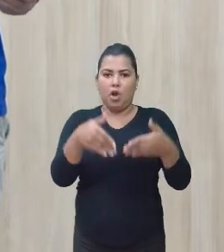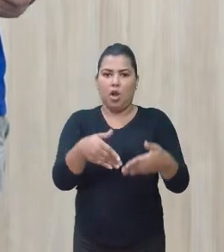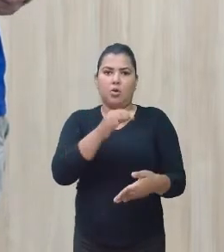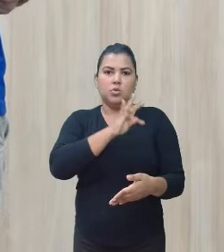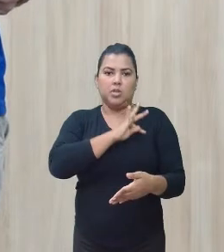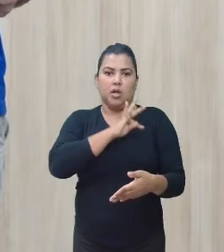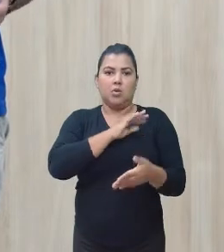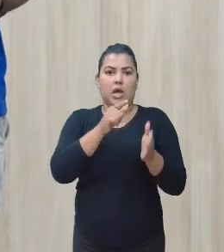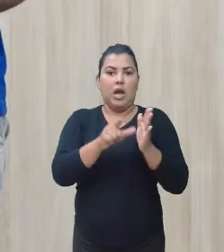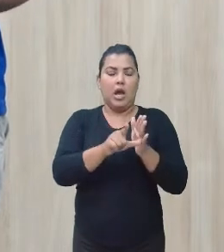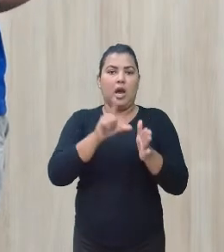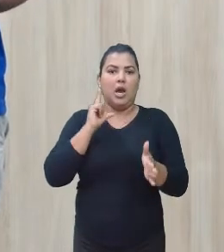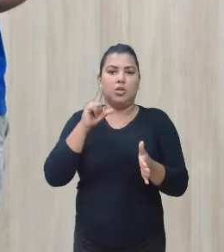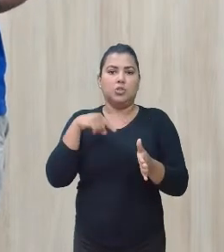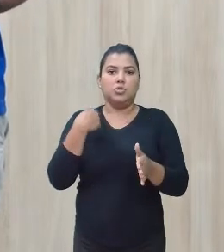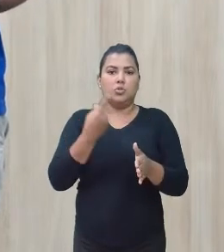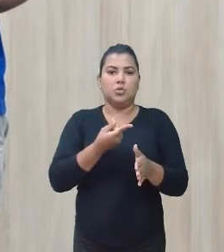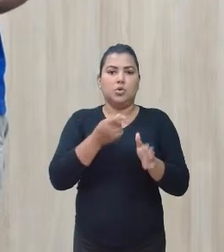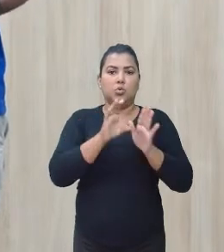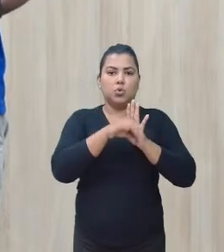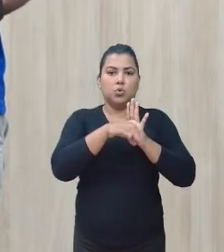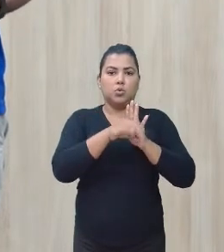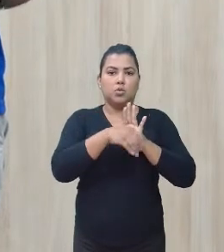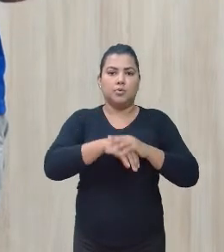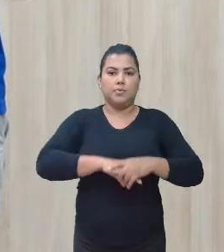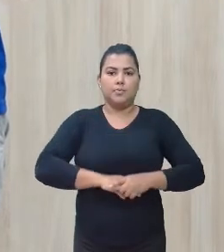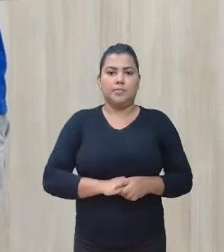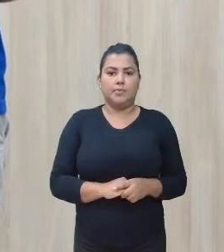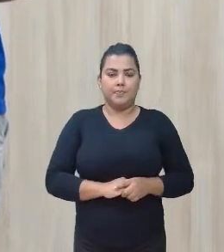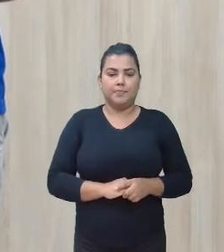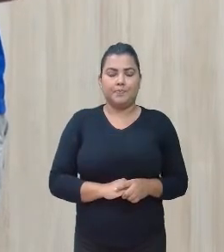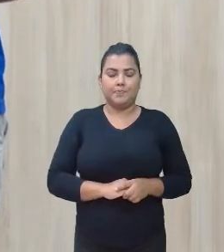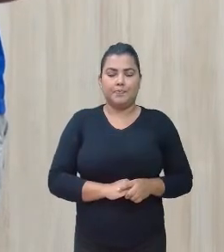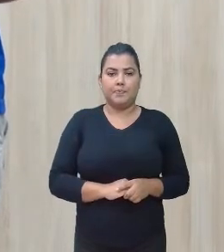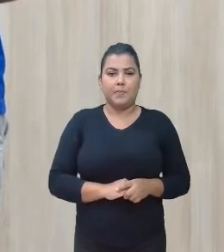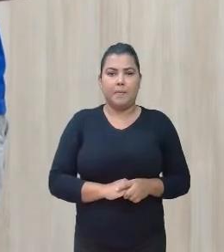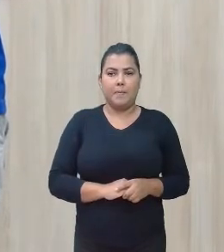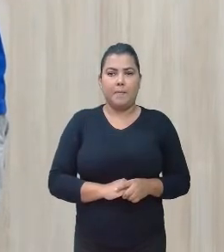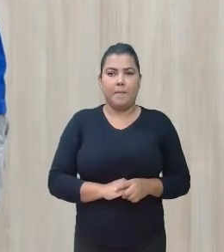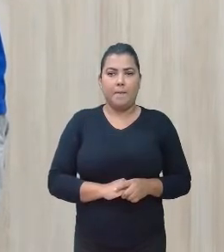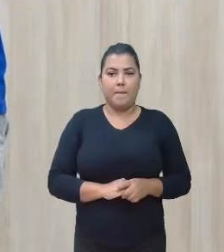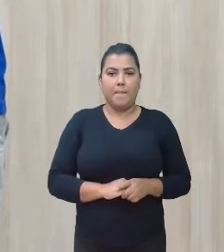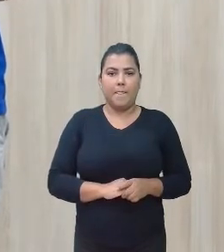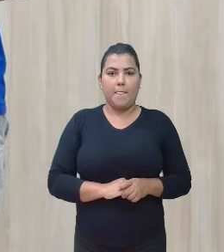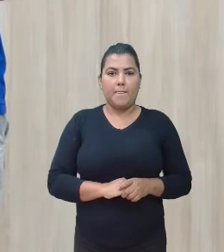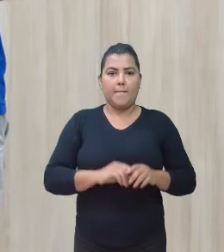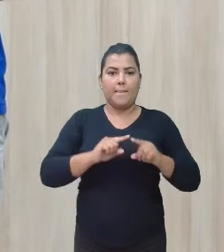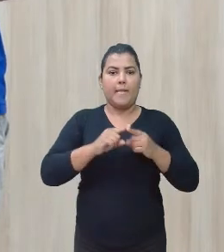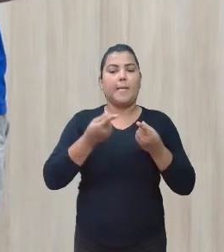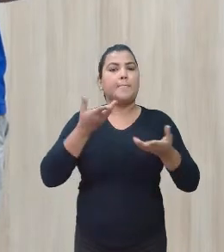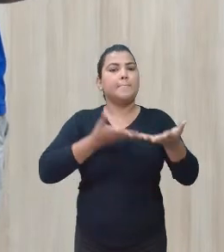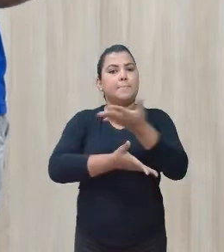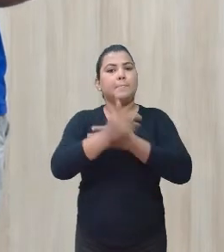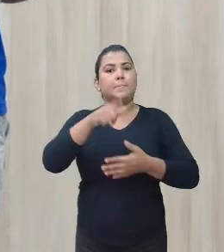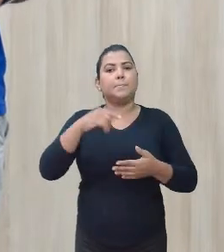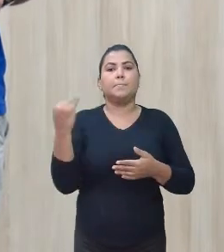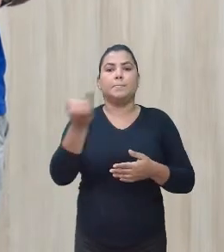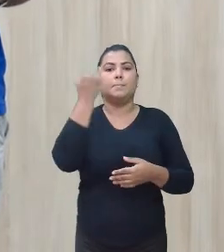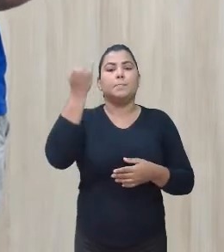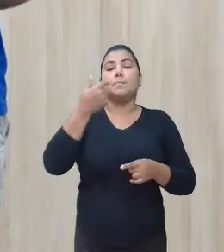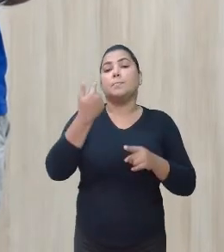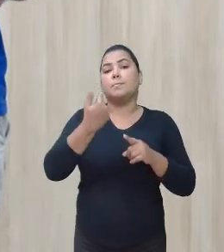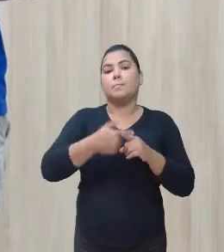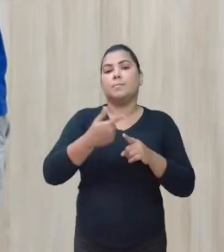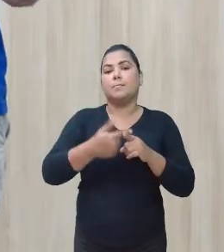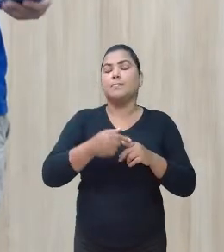gente consolidar os conceitos, tá certo? Então, mais uma vez, a interação ela é importante justamente por isso.